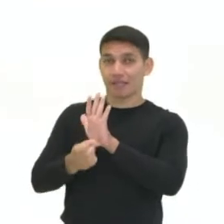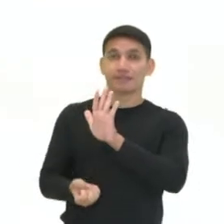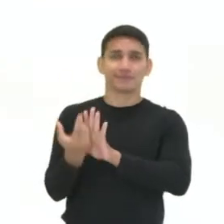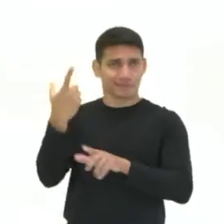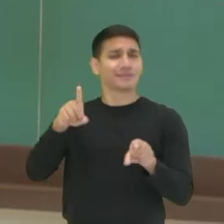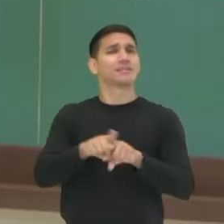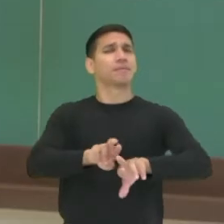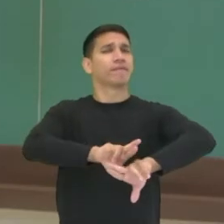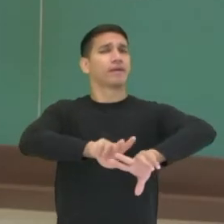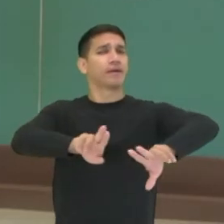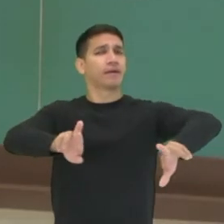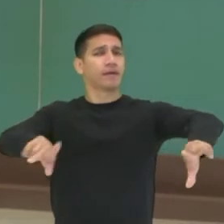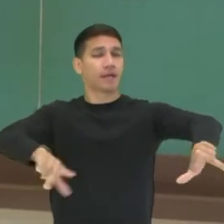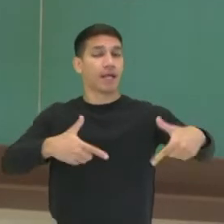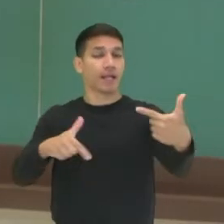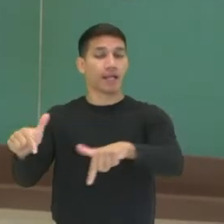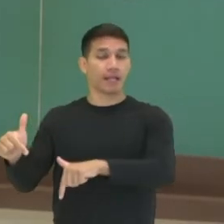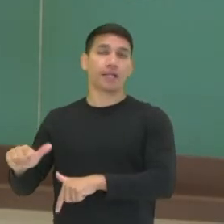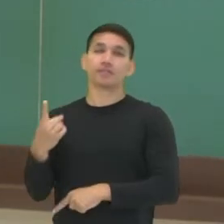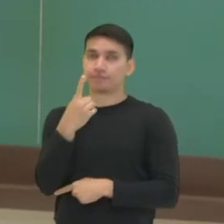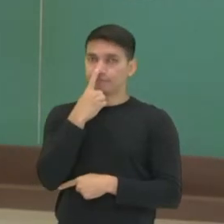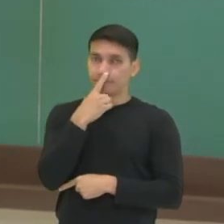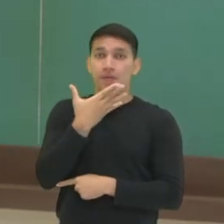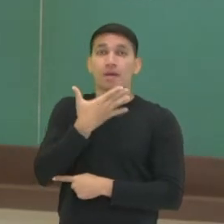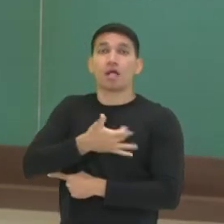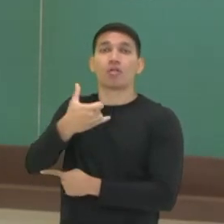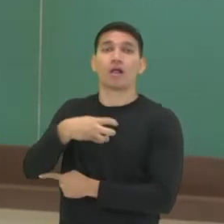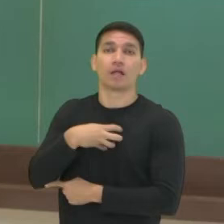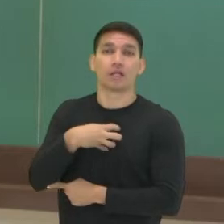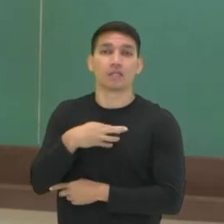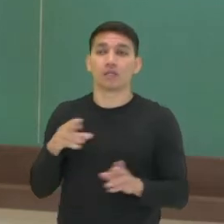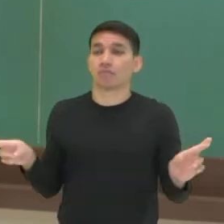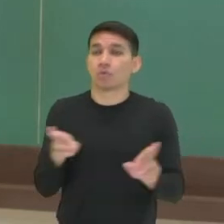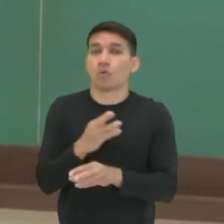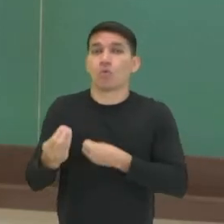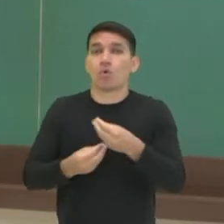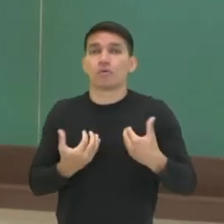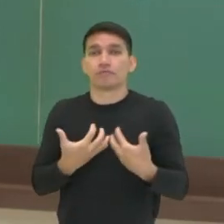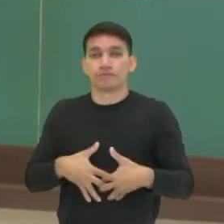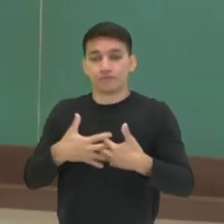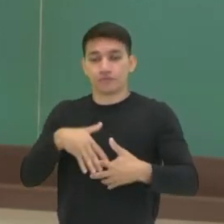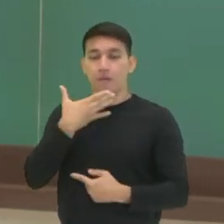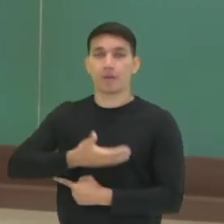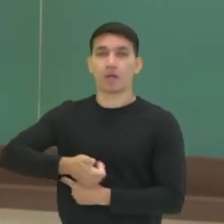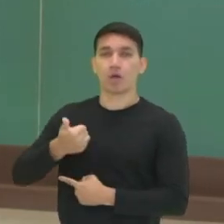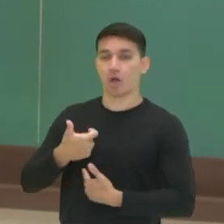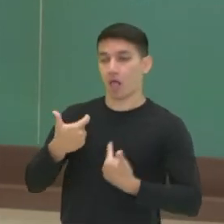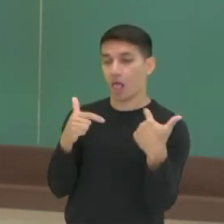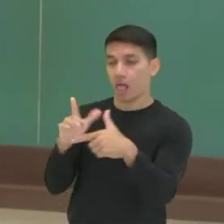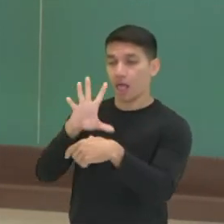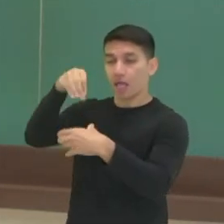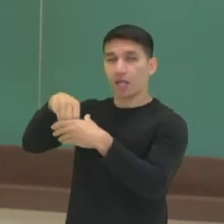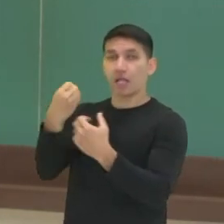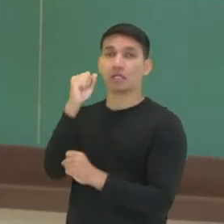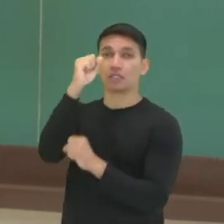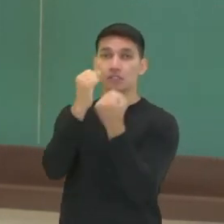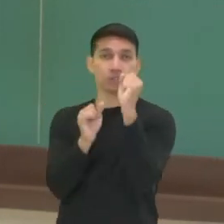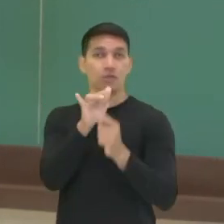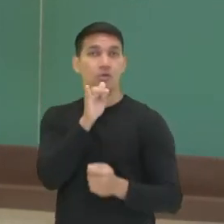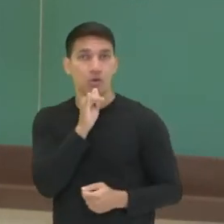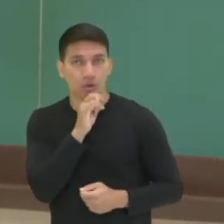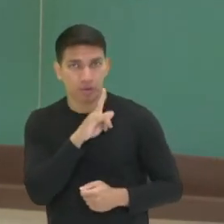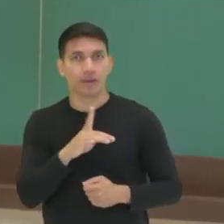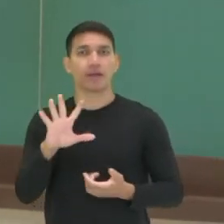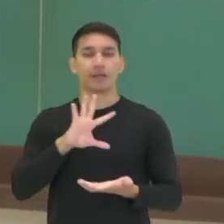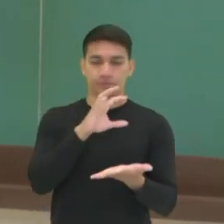tá bom? As leis trabalhistas para melhorar, por exemplo, a questão da relação de trabalho nas indústrias, como por exemplo a